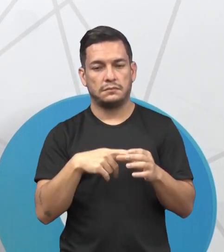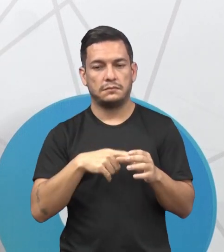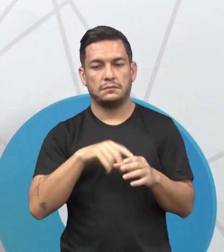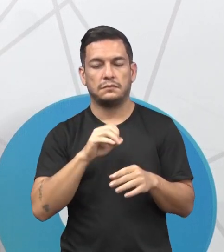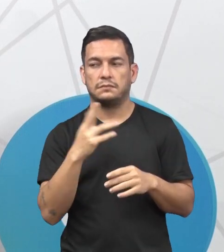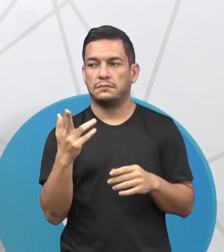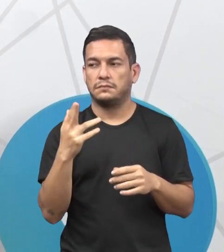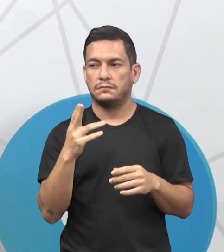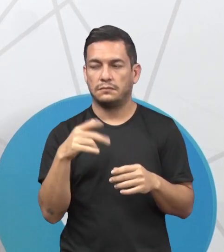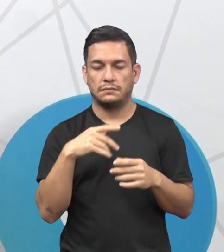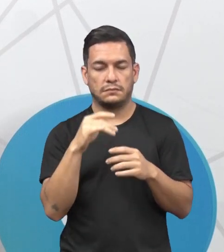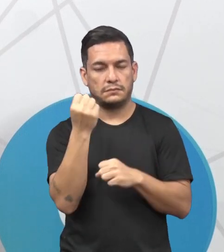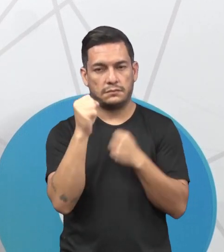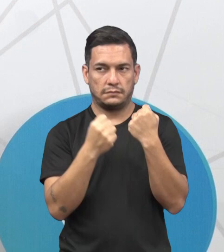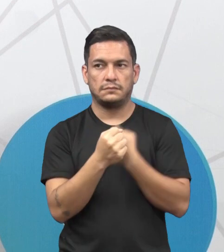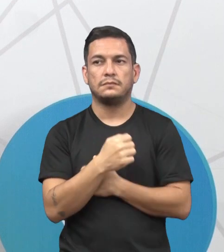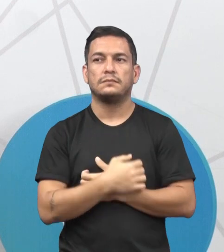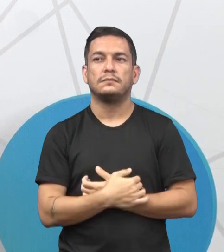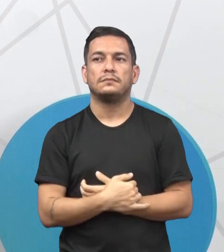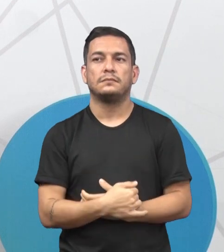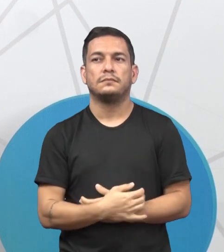até mesmo algumas fábricas.